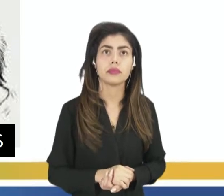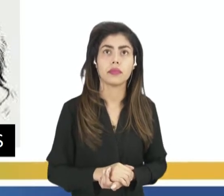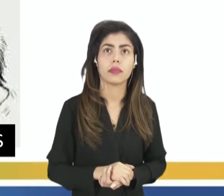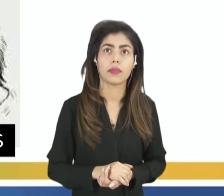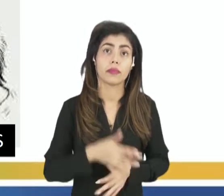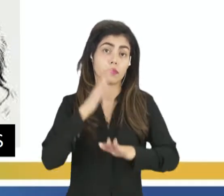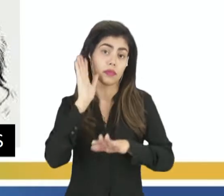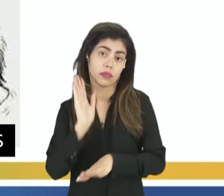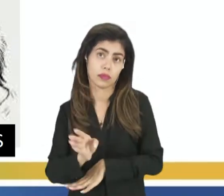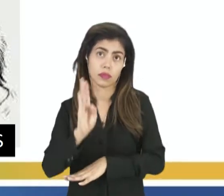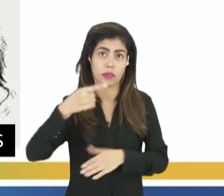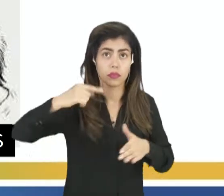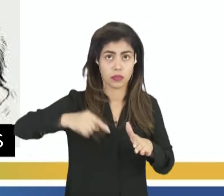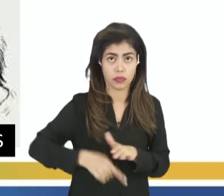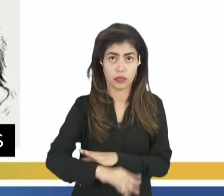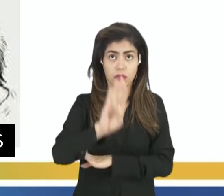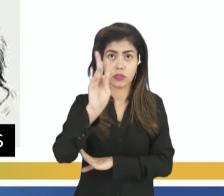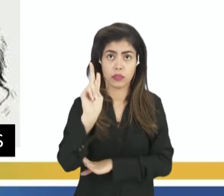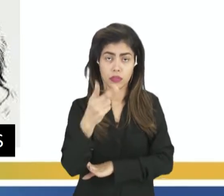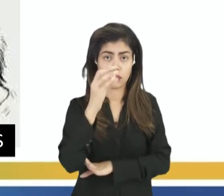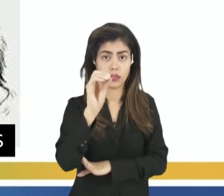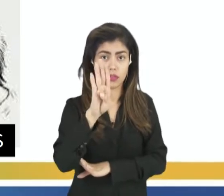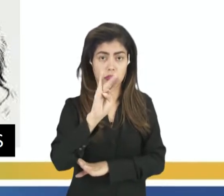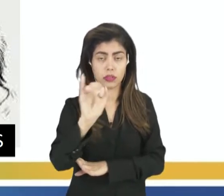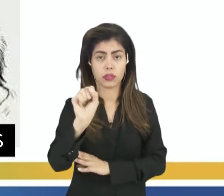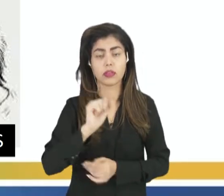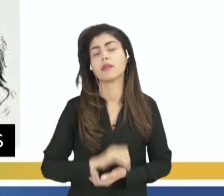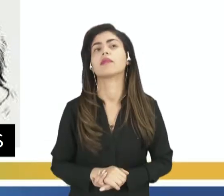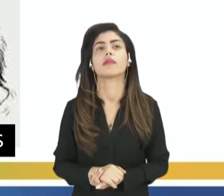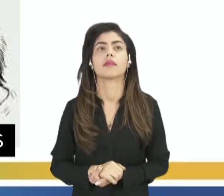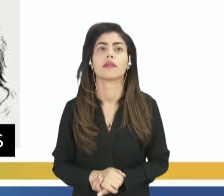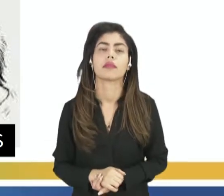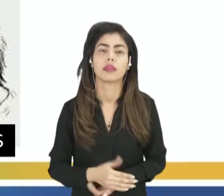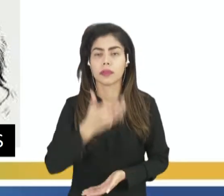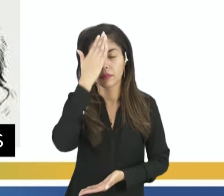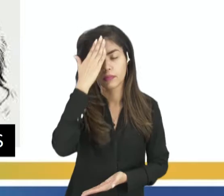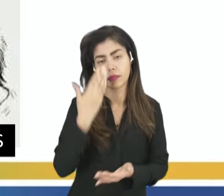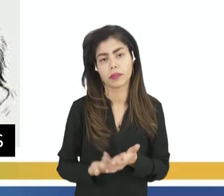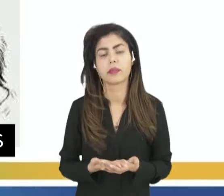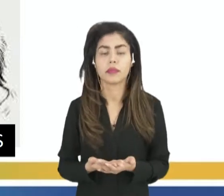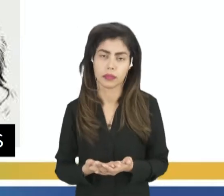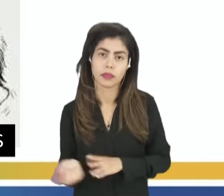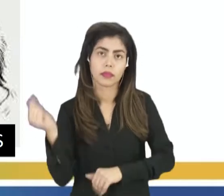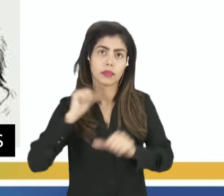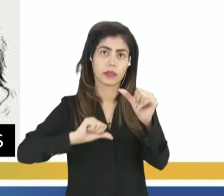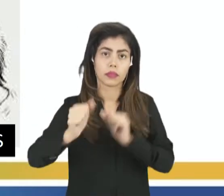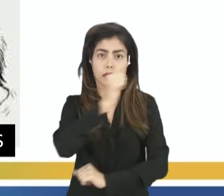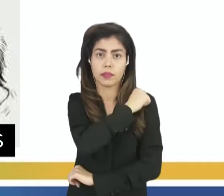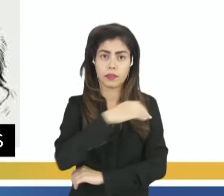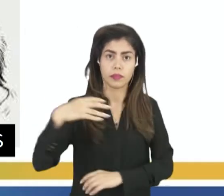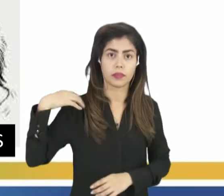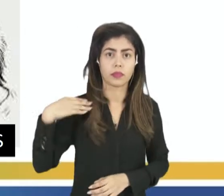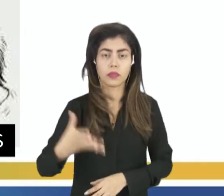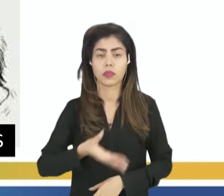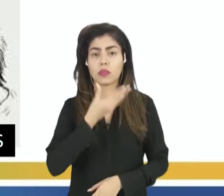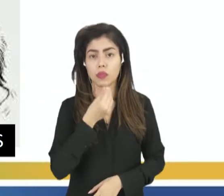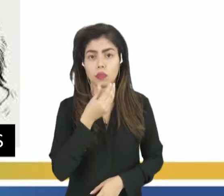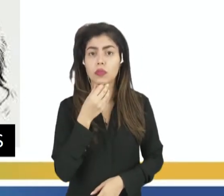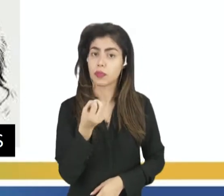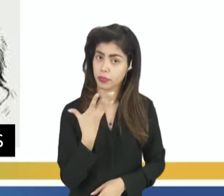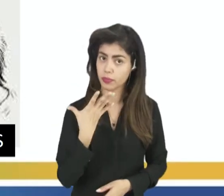Hobbes, já agora se aprofundando no pensamento hobbesiano, Hobbes acredita, ao contrário de Aristóteles, que o homem é